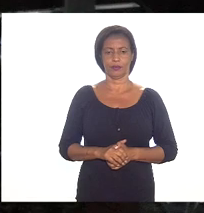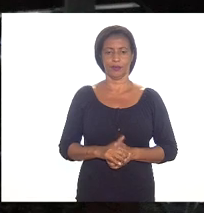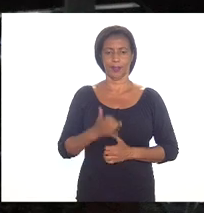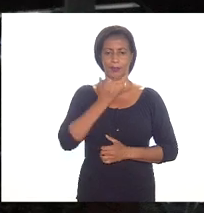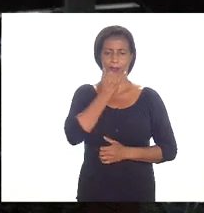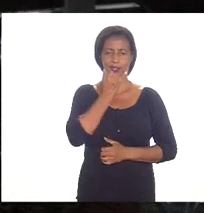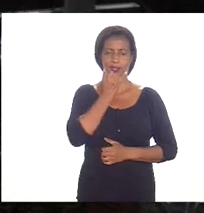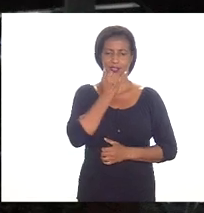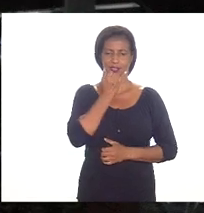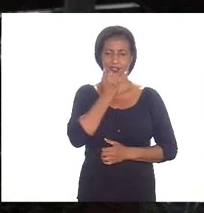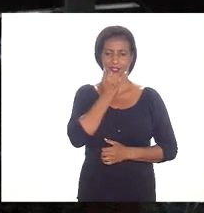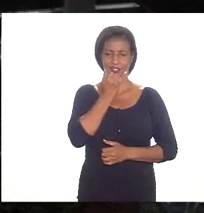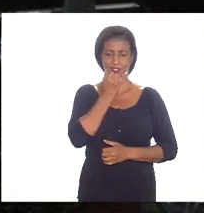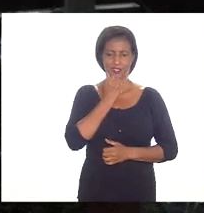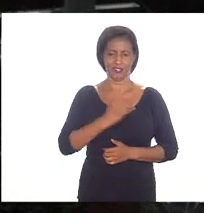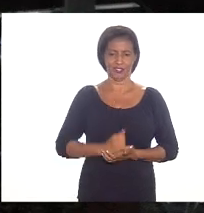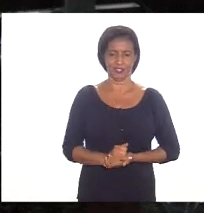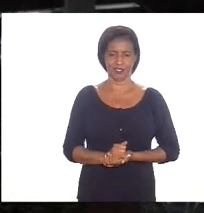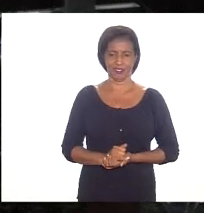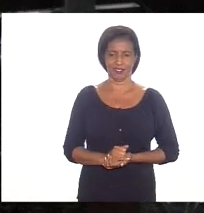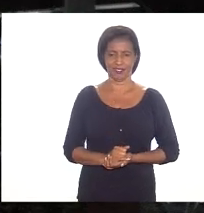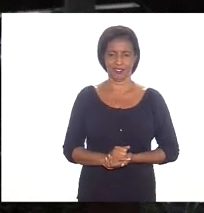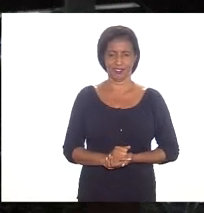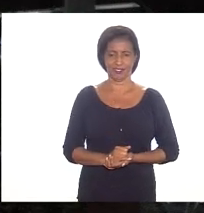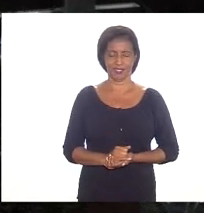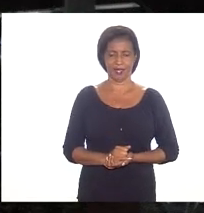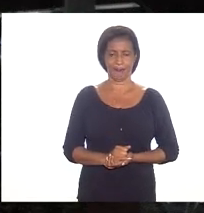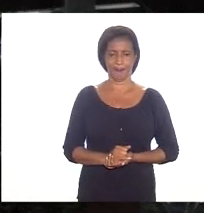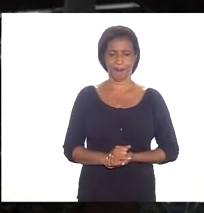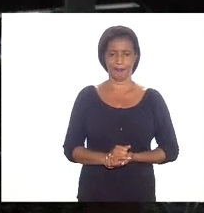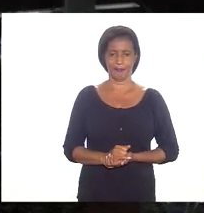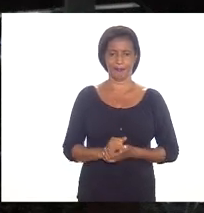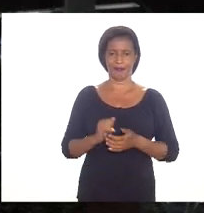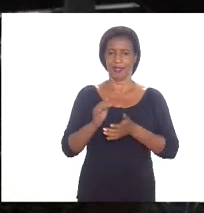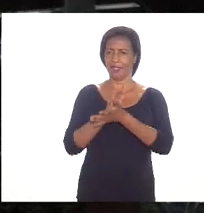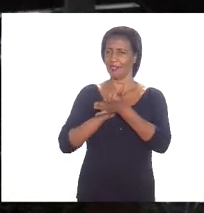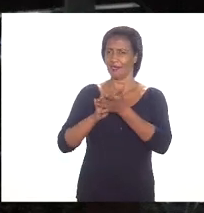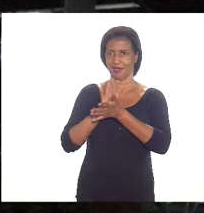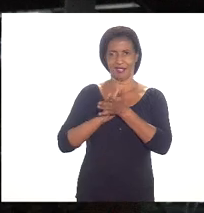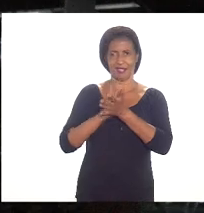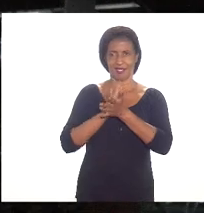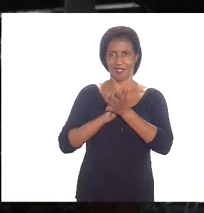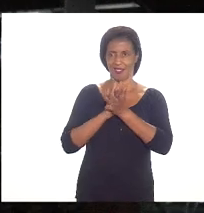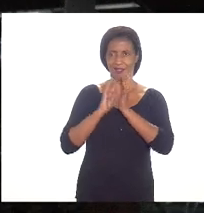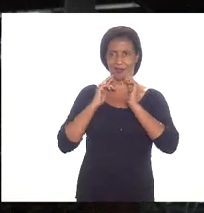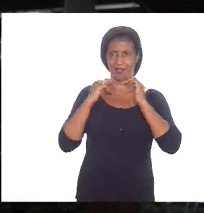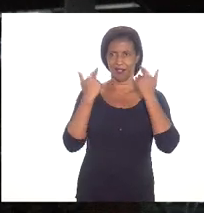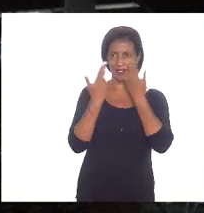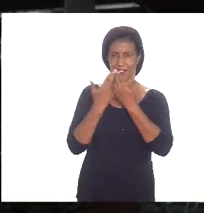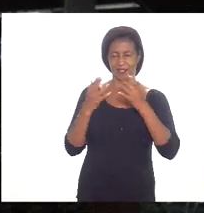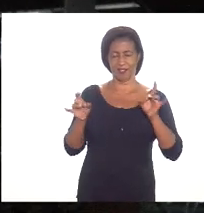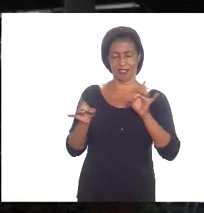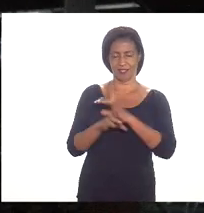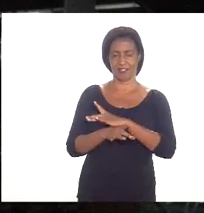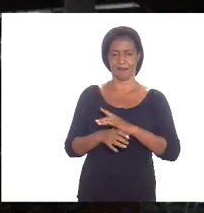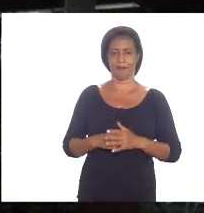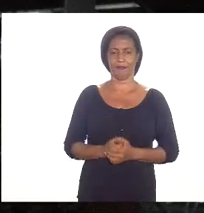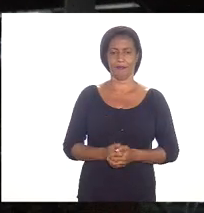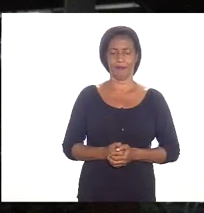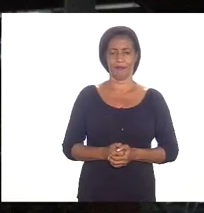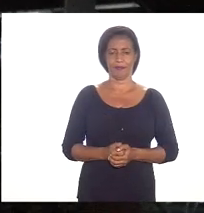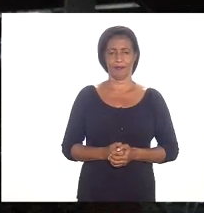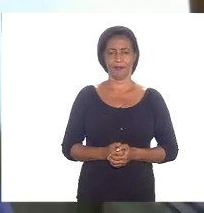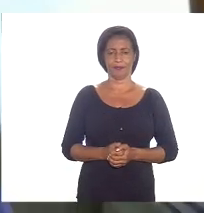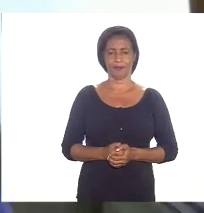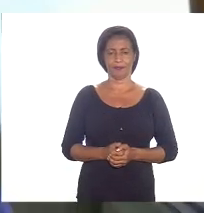Perdão. Não temos a segunda. Nada mais a tratar na segunda sessão extraordinária, mesmo está encerrado.